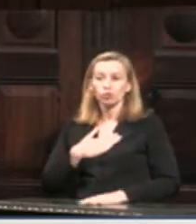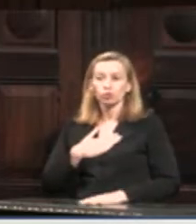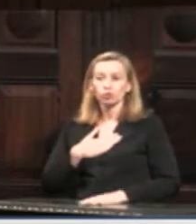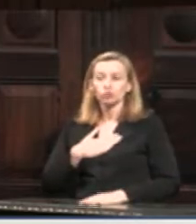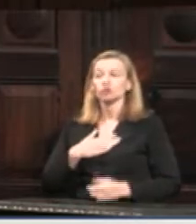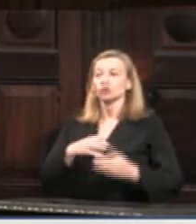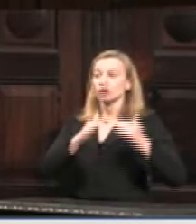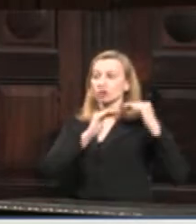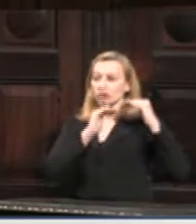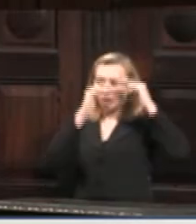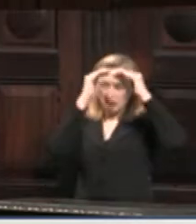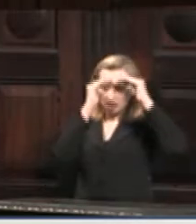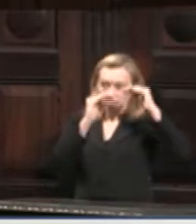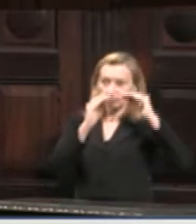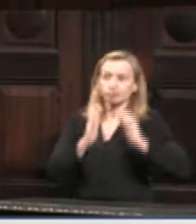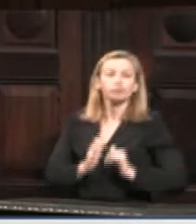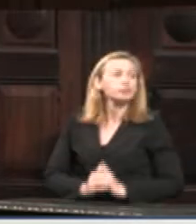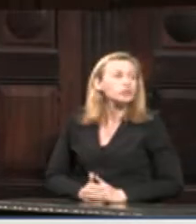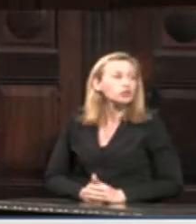respeitado